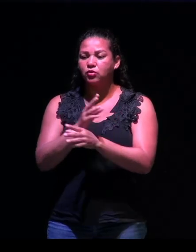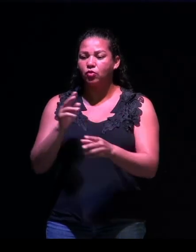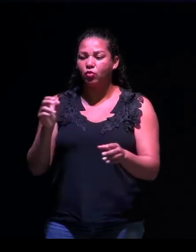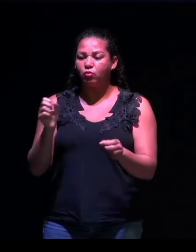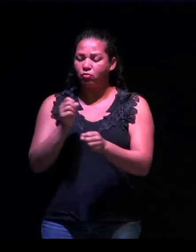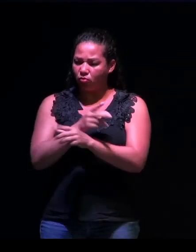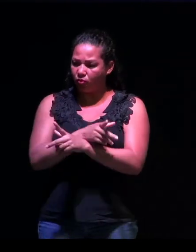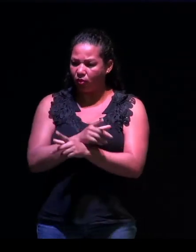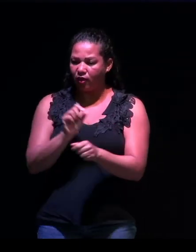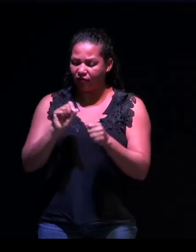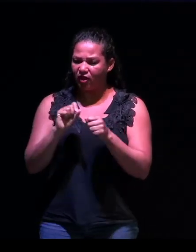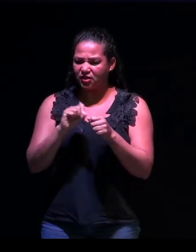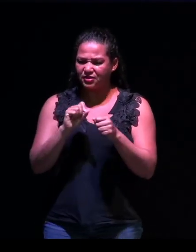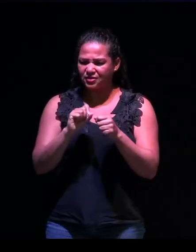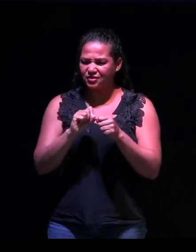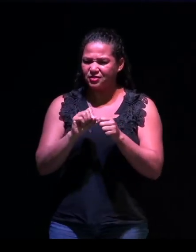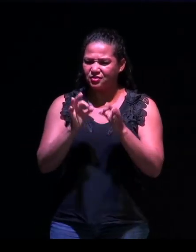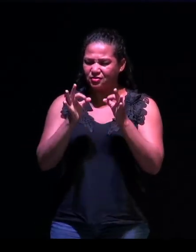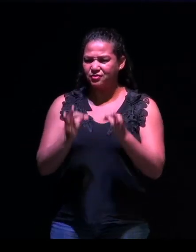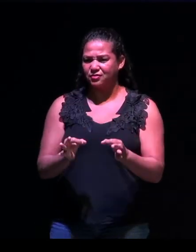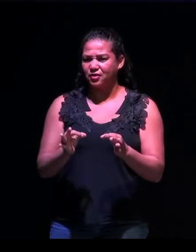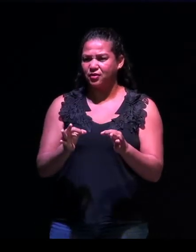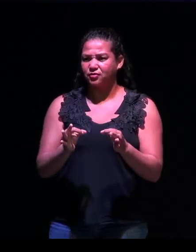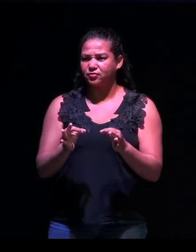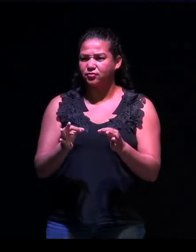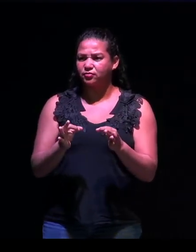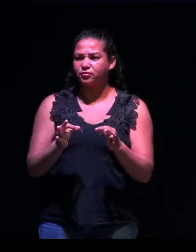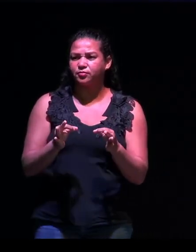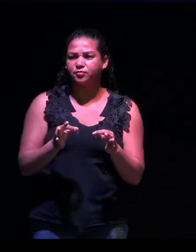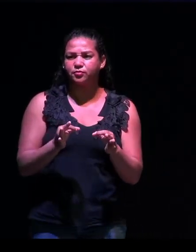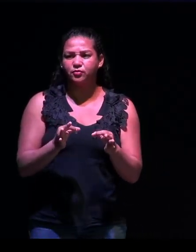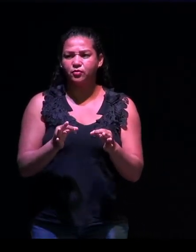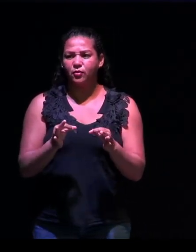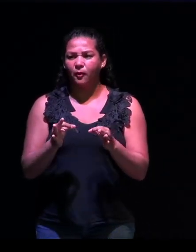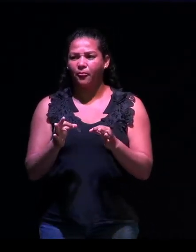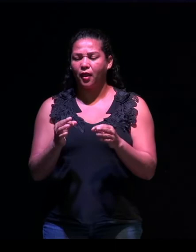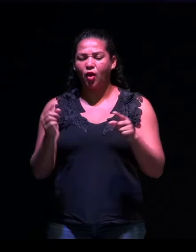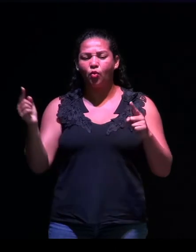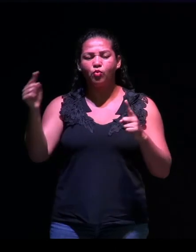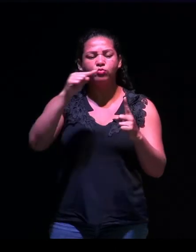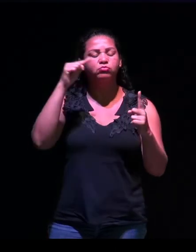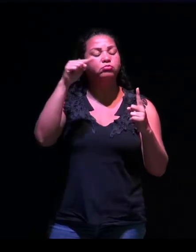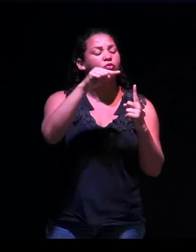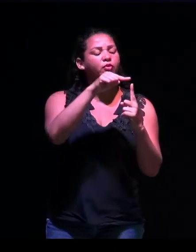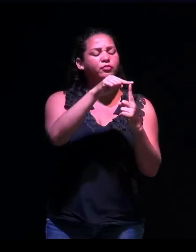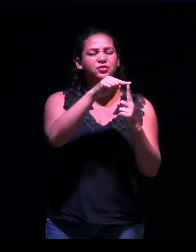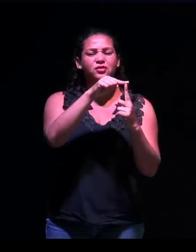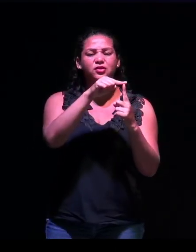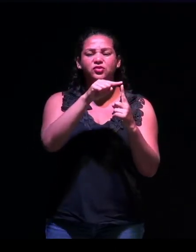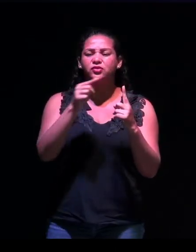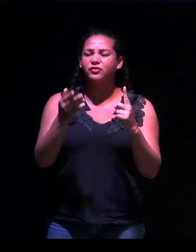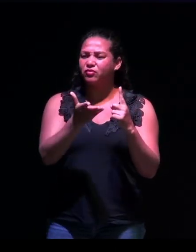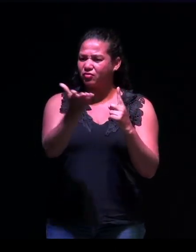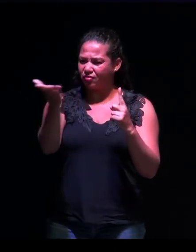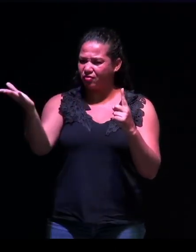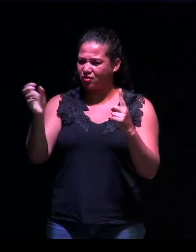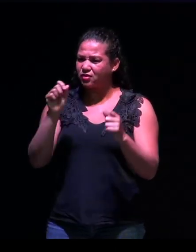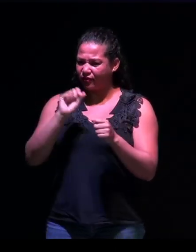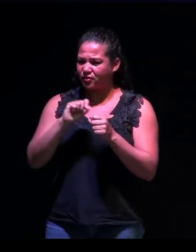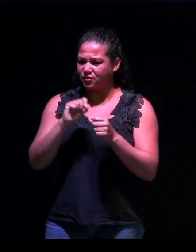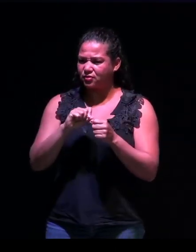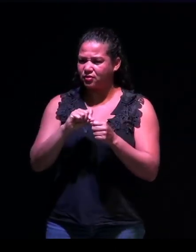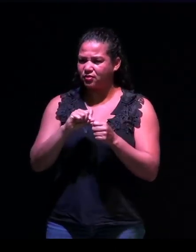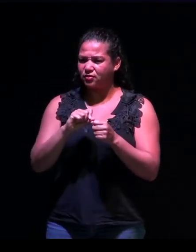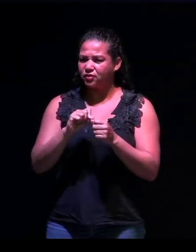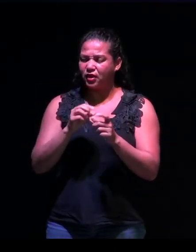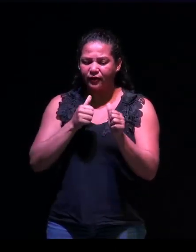Você está fazendo aquilo que você acha que Deus te chamou para fazer? Você está fazendo discípulos?